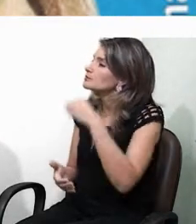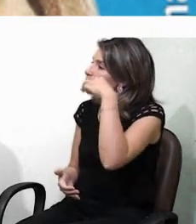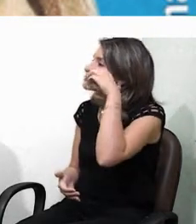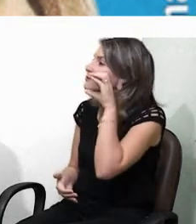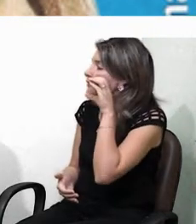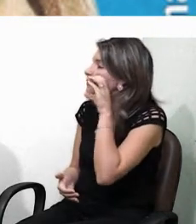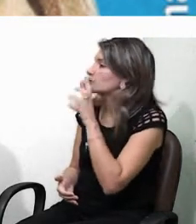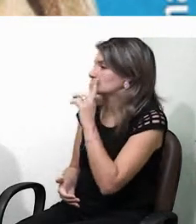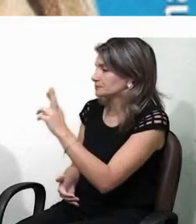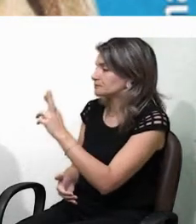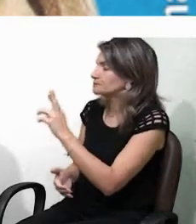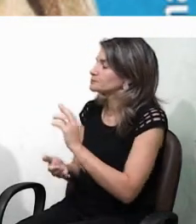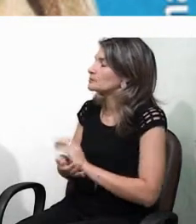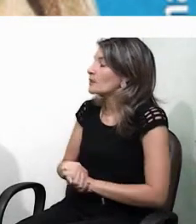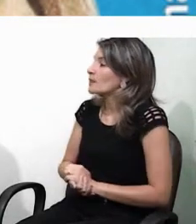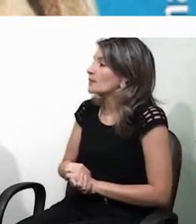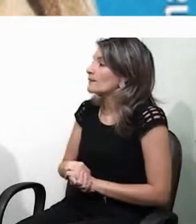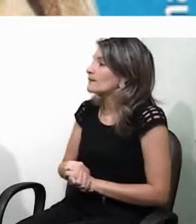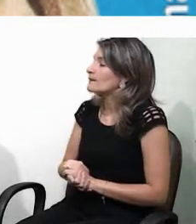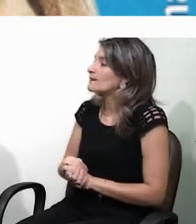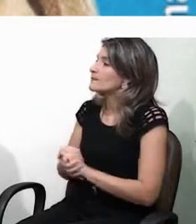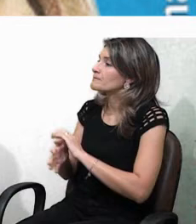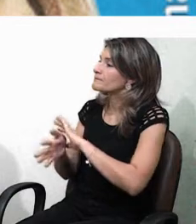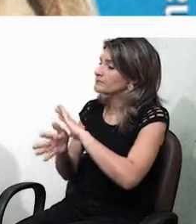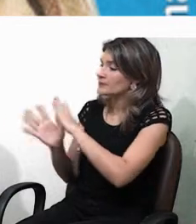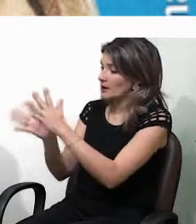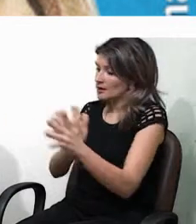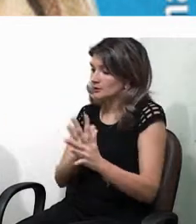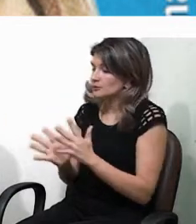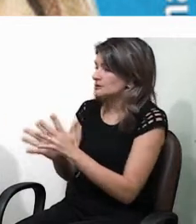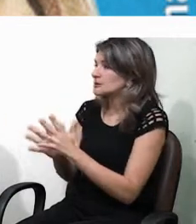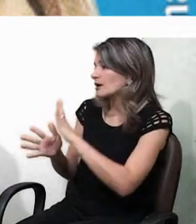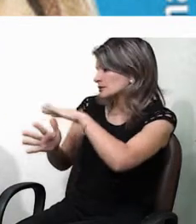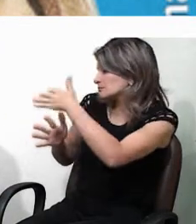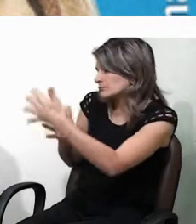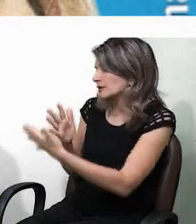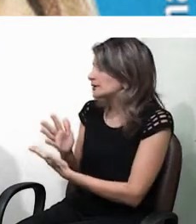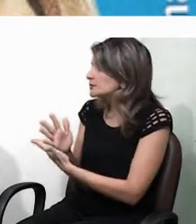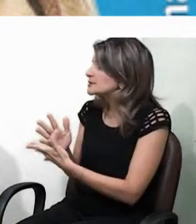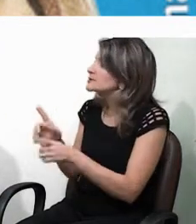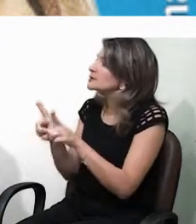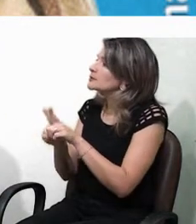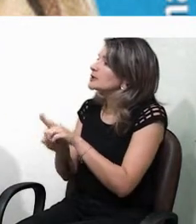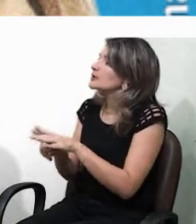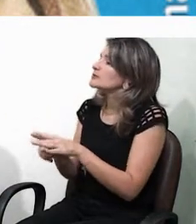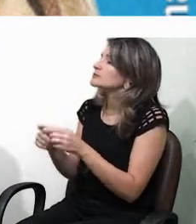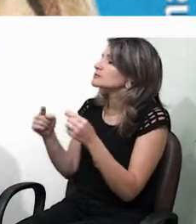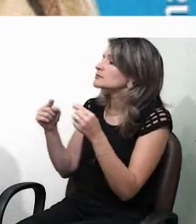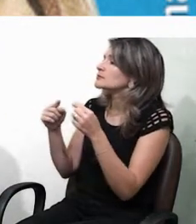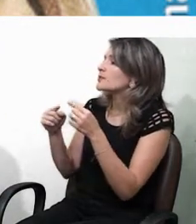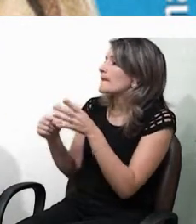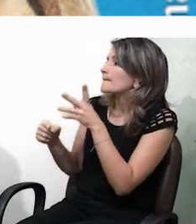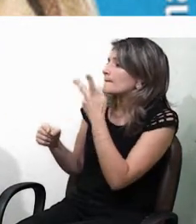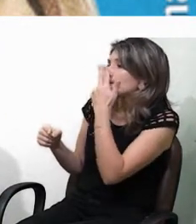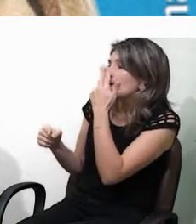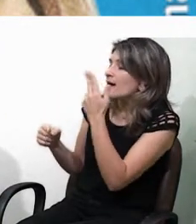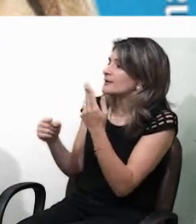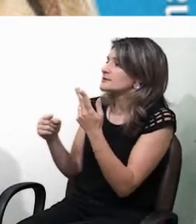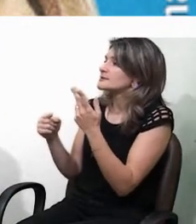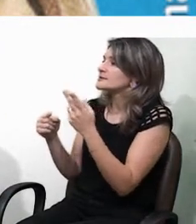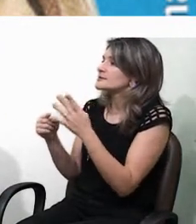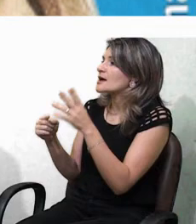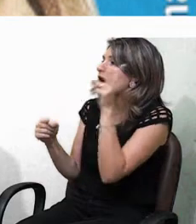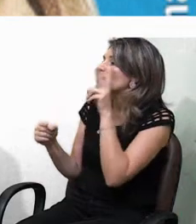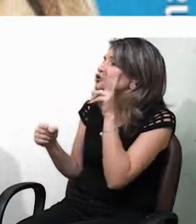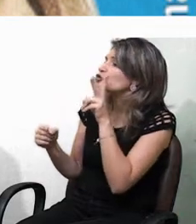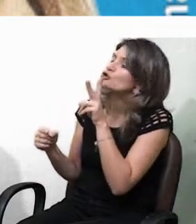A Libras, a língua de sinais no Brasil, ela coincide, a história dela coincide com